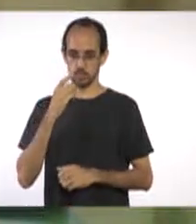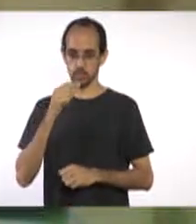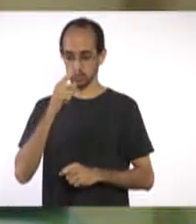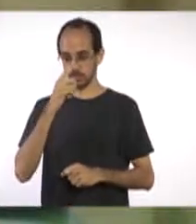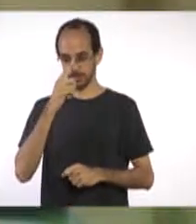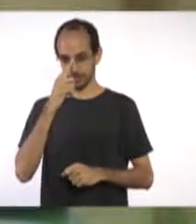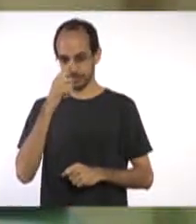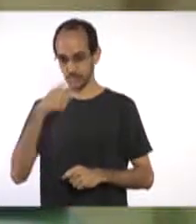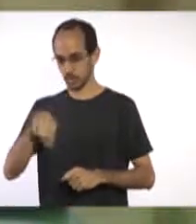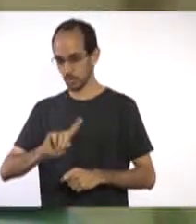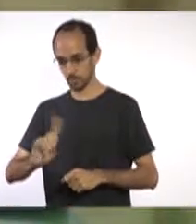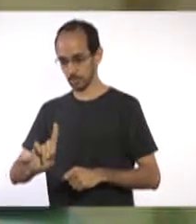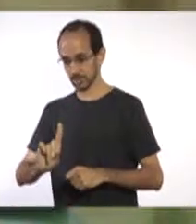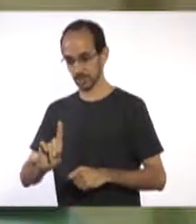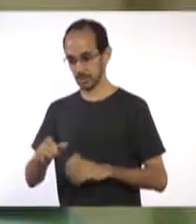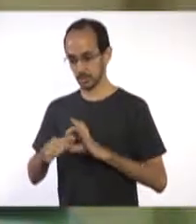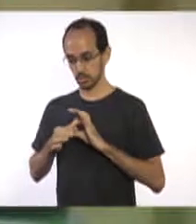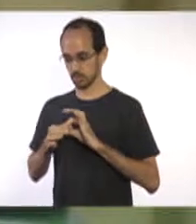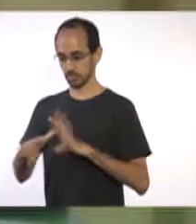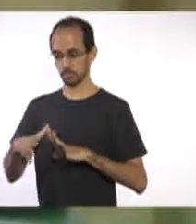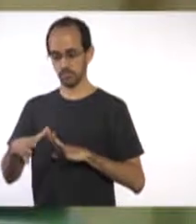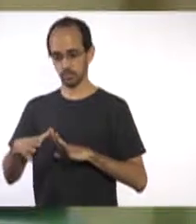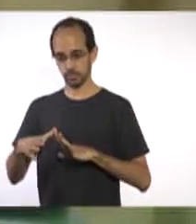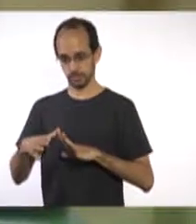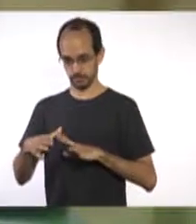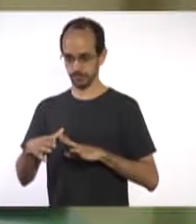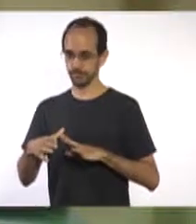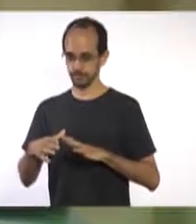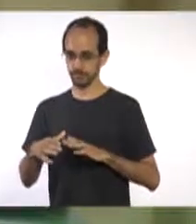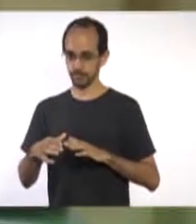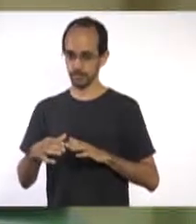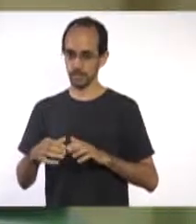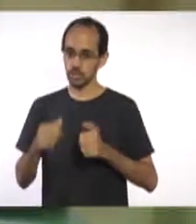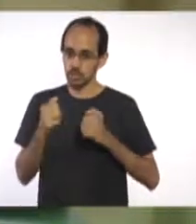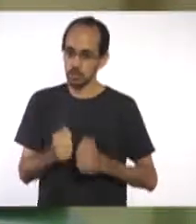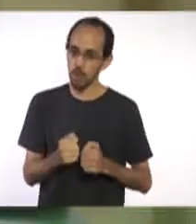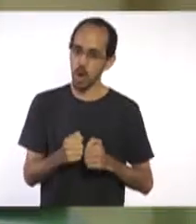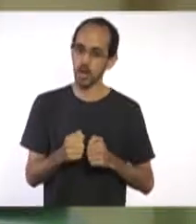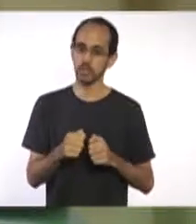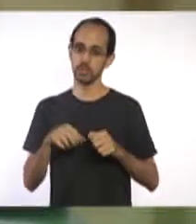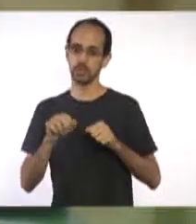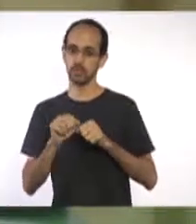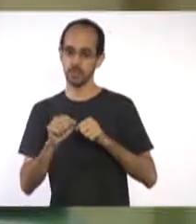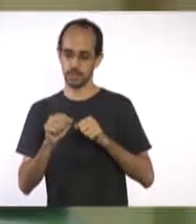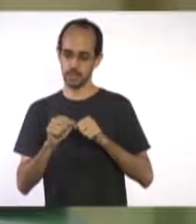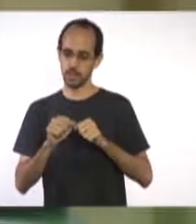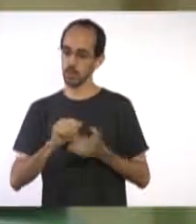deliberação coletiva, pode encaminhar, como diversas vezes já o fiz,